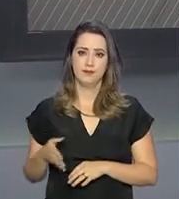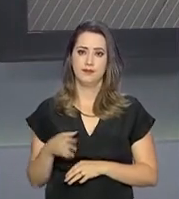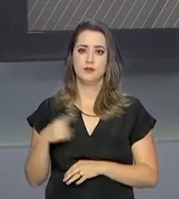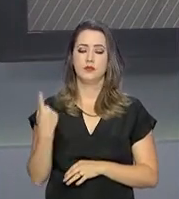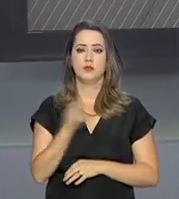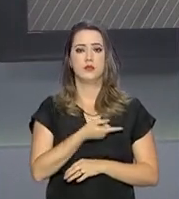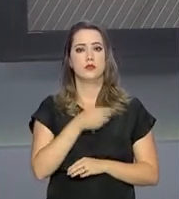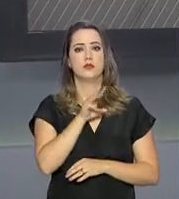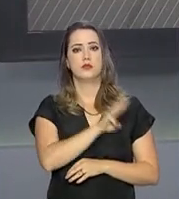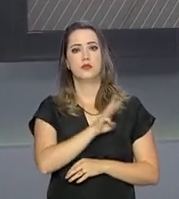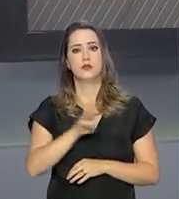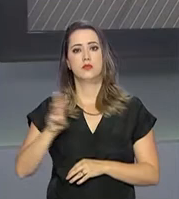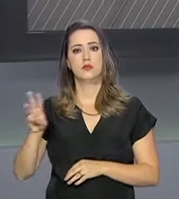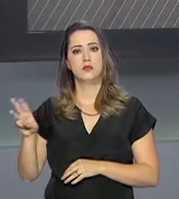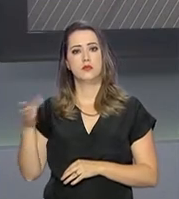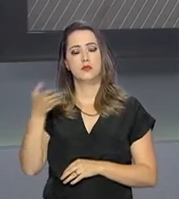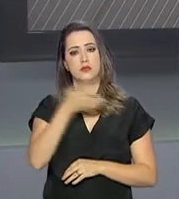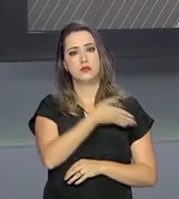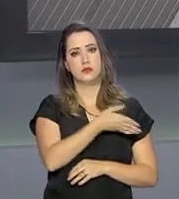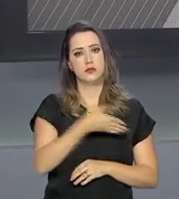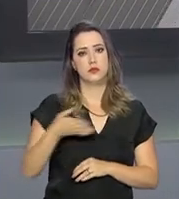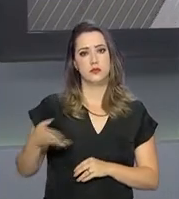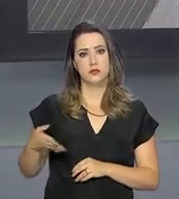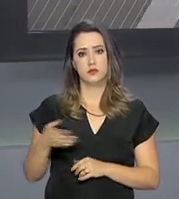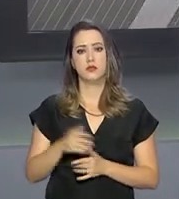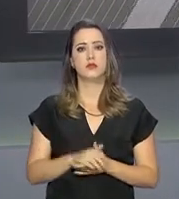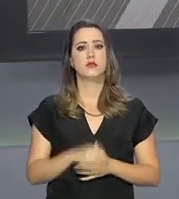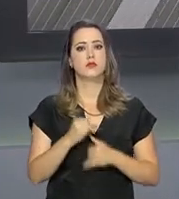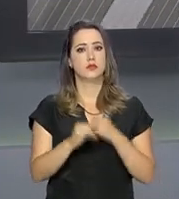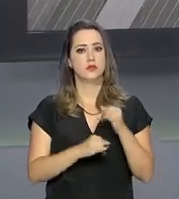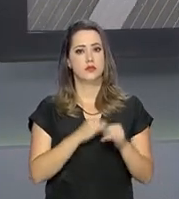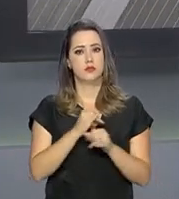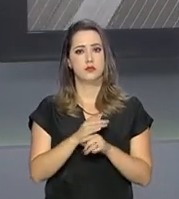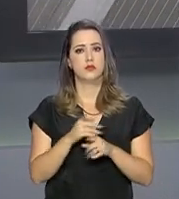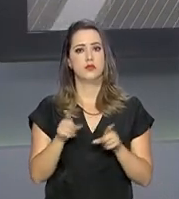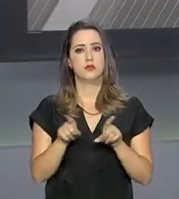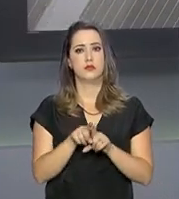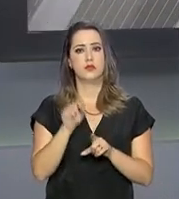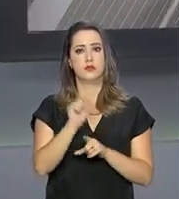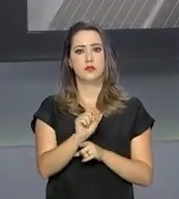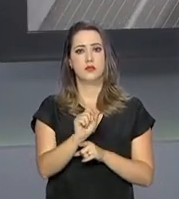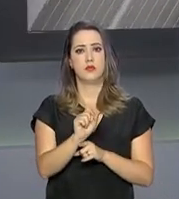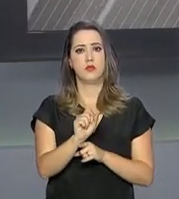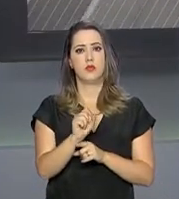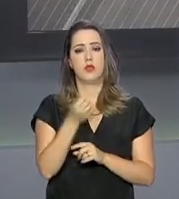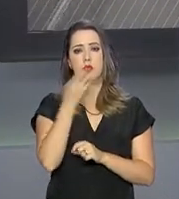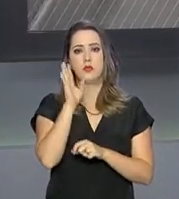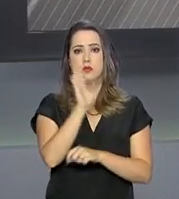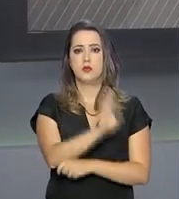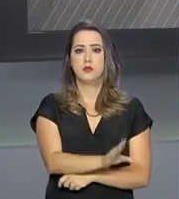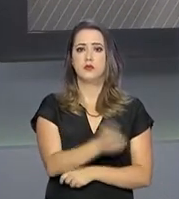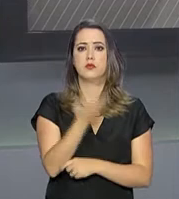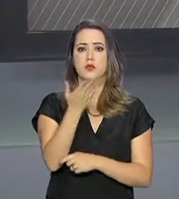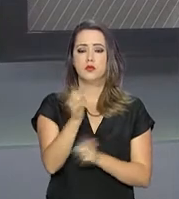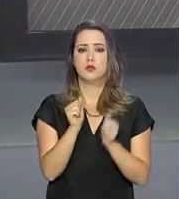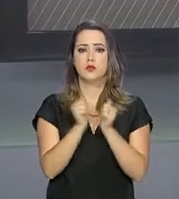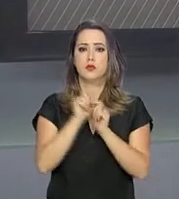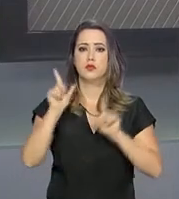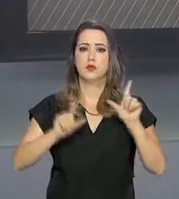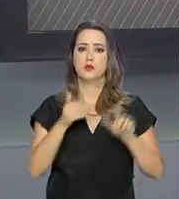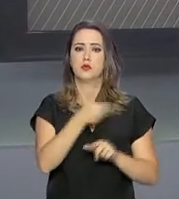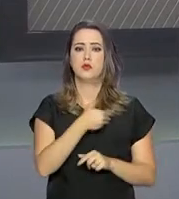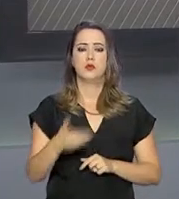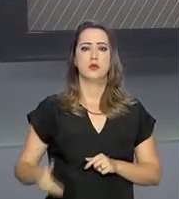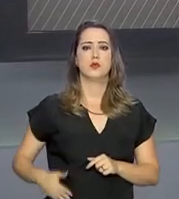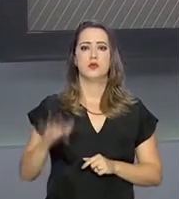youtube e toda a nossa programação também está na página da internet da tv nbr uma boa tarde pra você continue com a gente